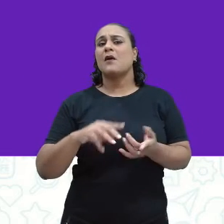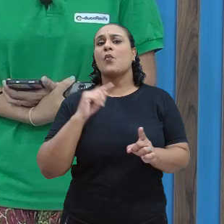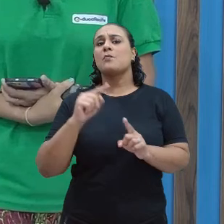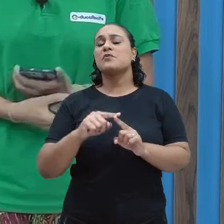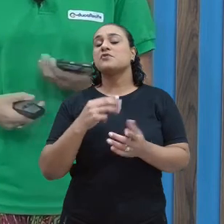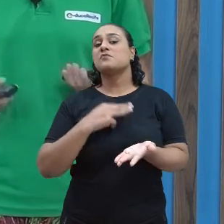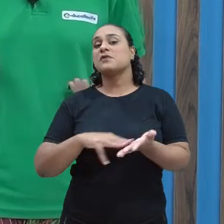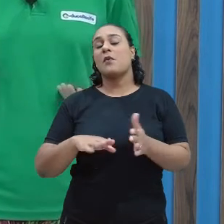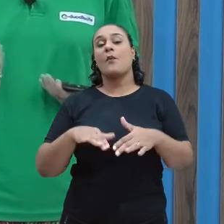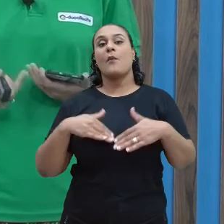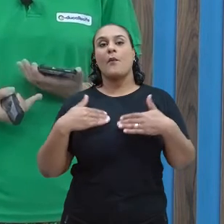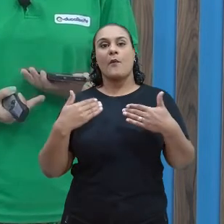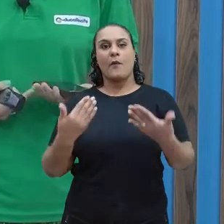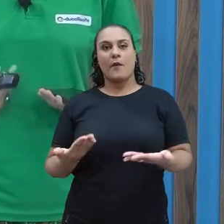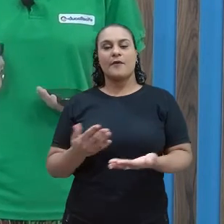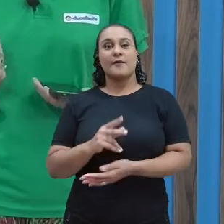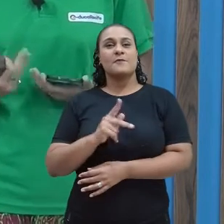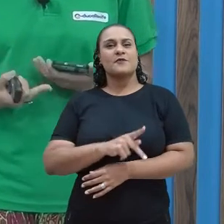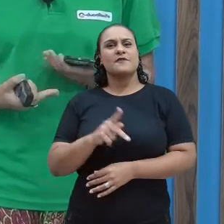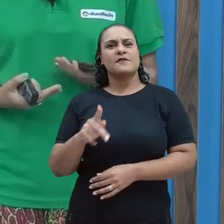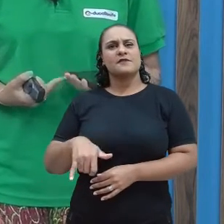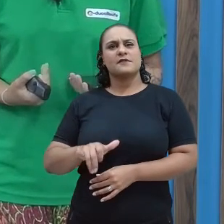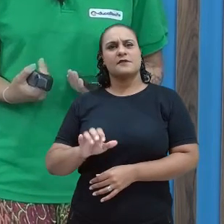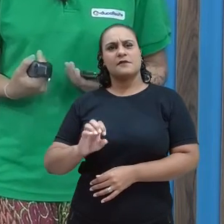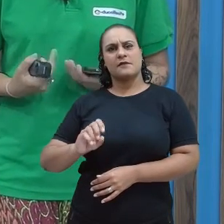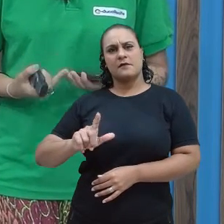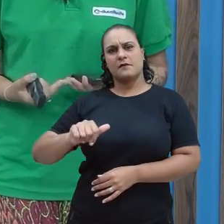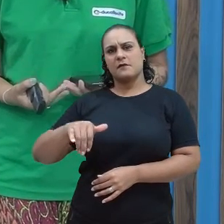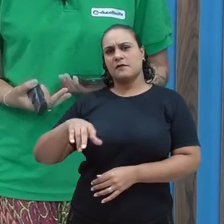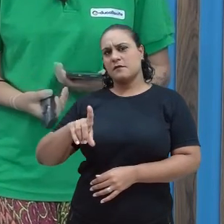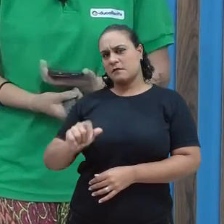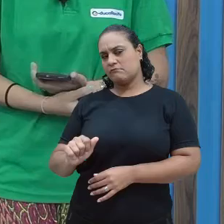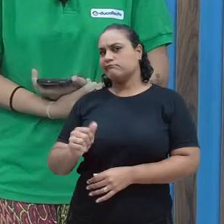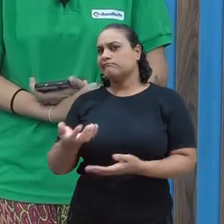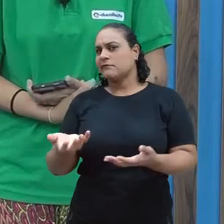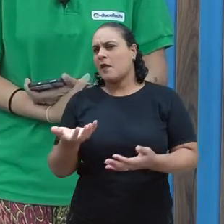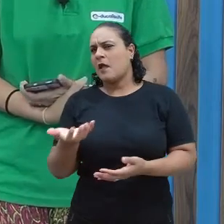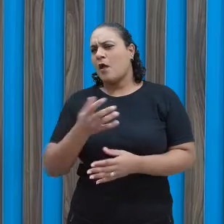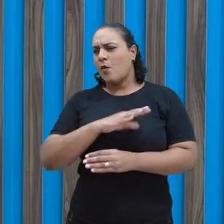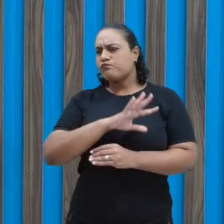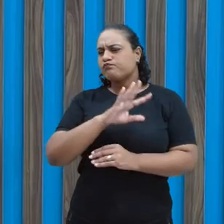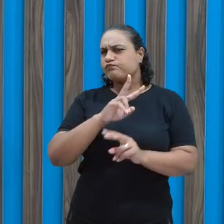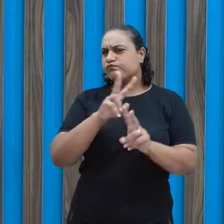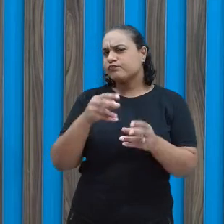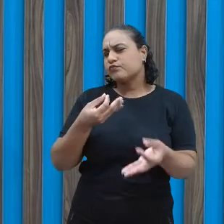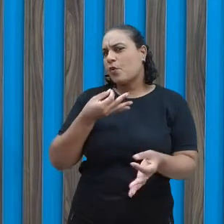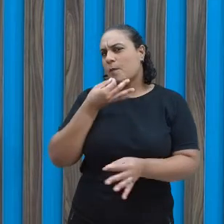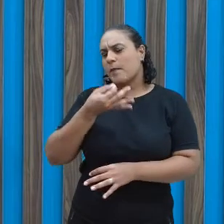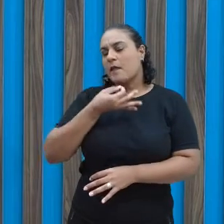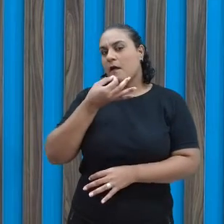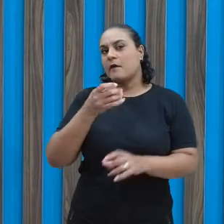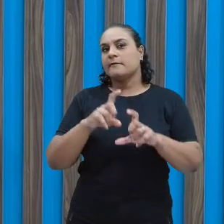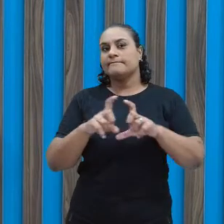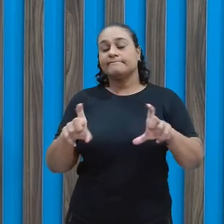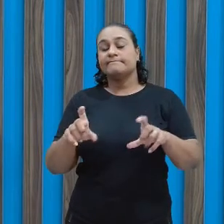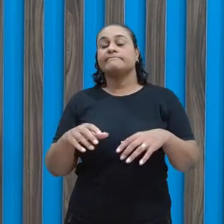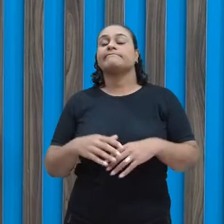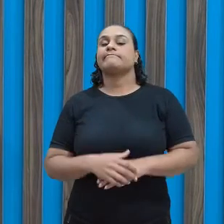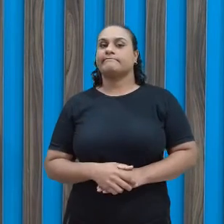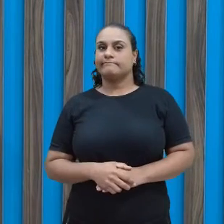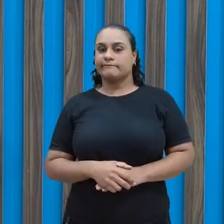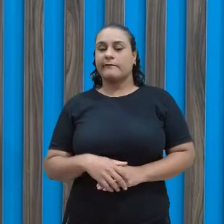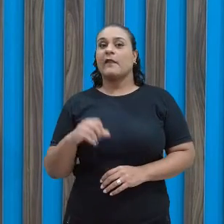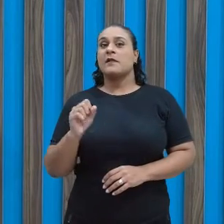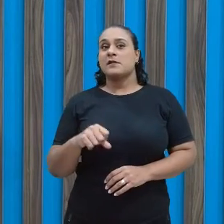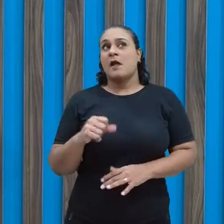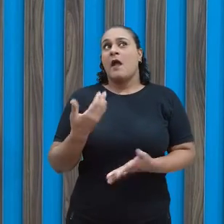gente? Professora Yolanda, você quer comentar sobre essa frase aí? A gente começar a falar desse